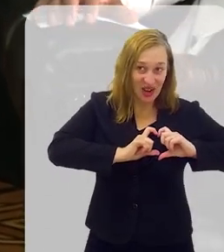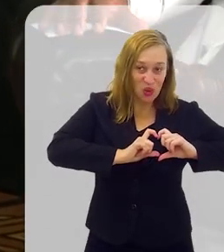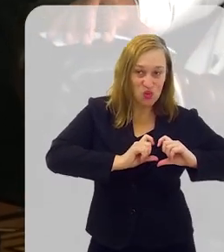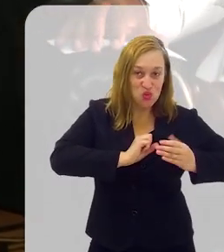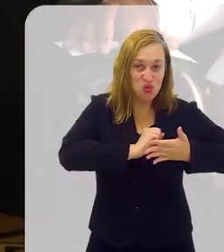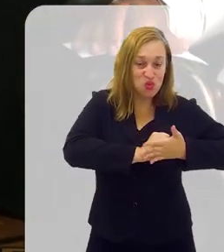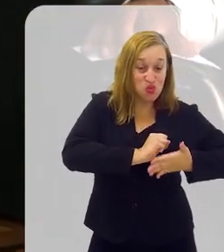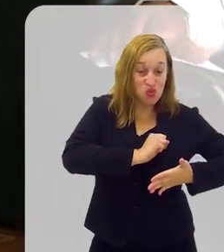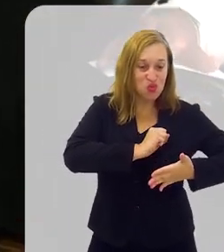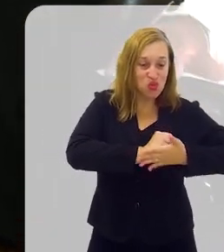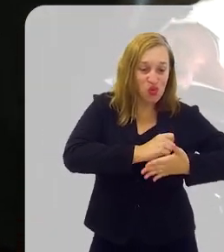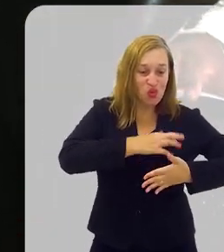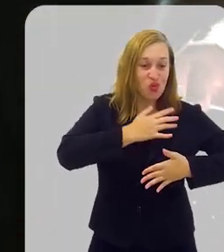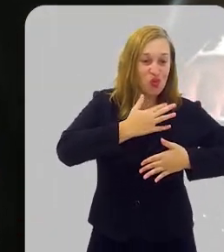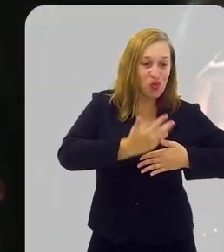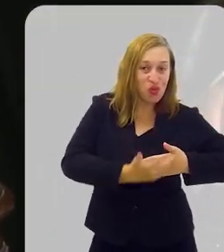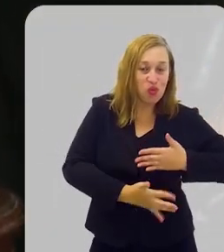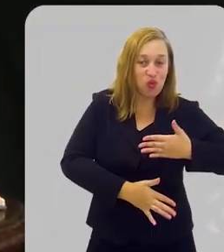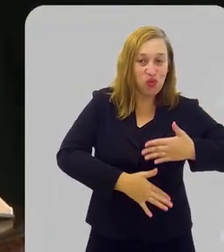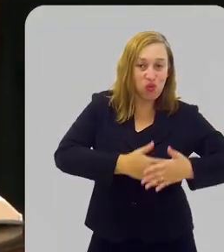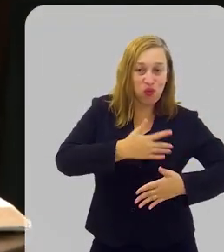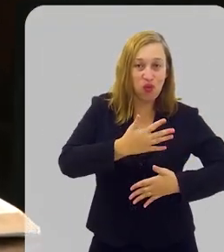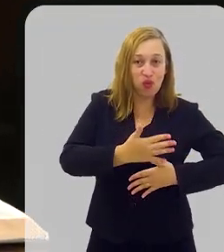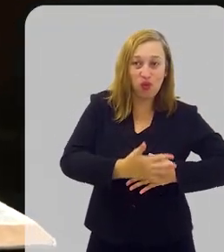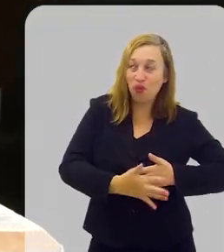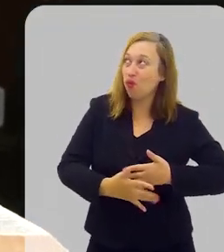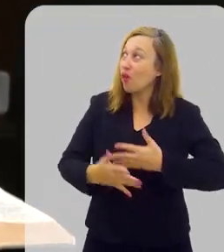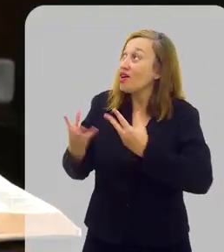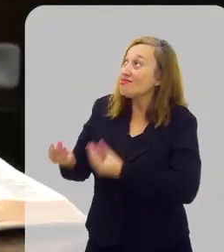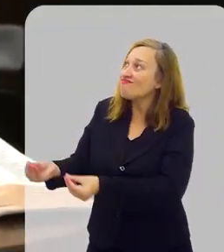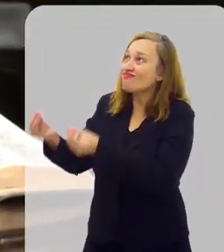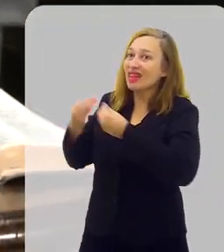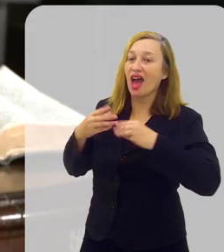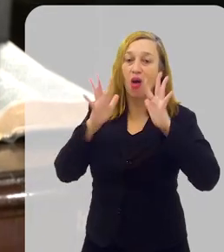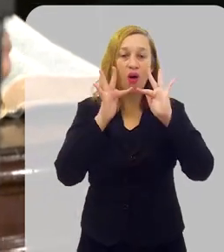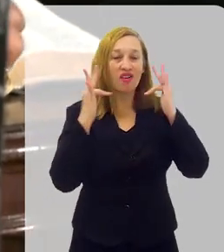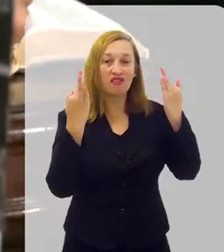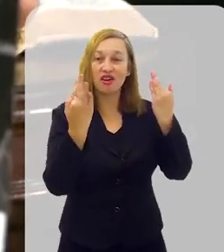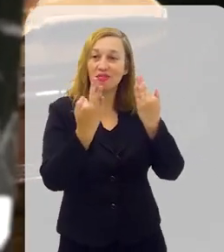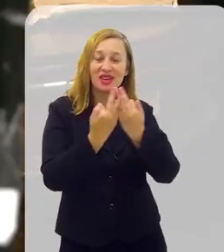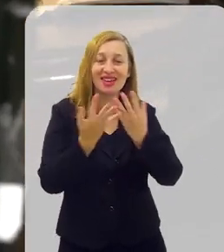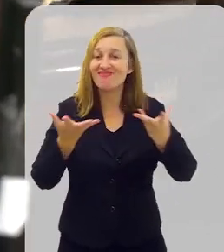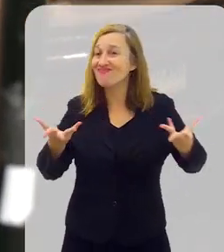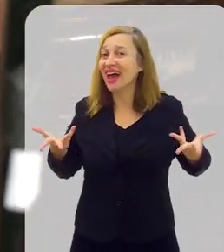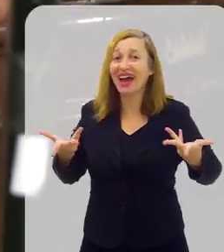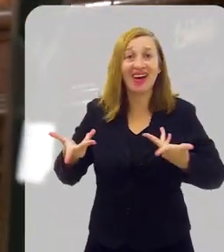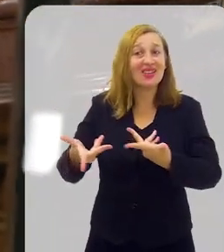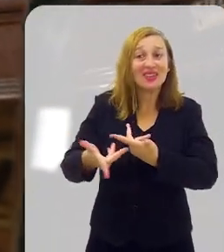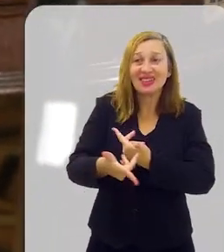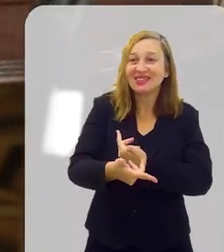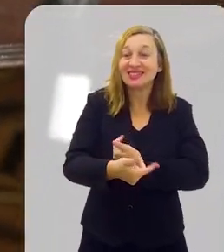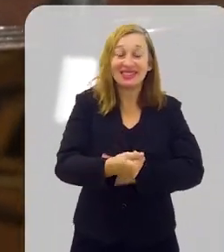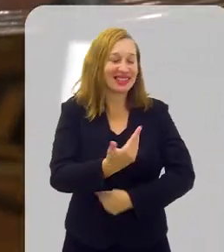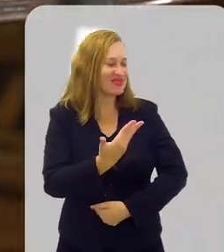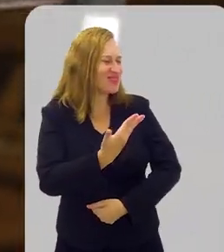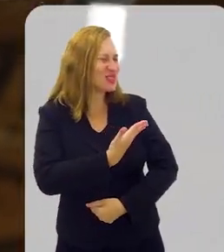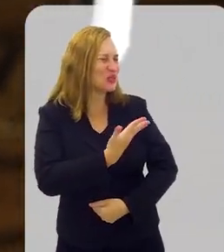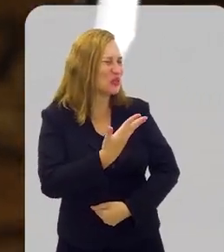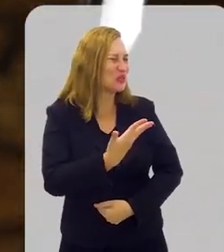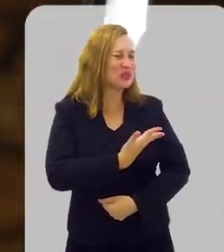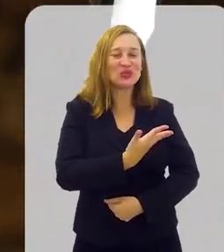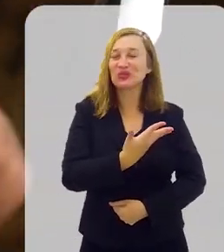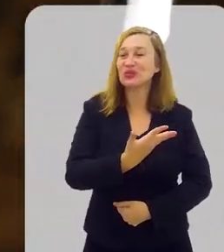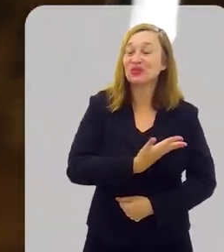feliz, Jesus está morando no meu coração. E Ele me deu uma